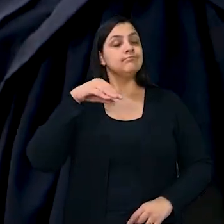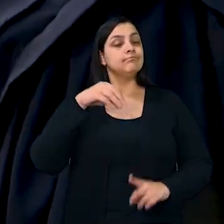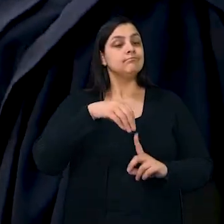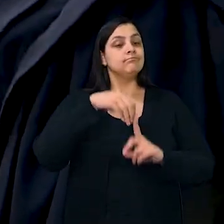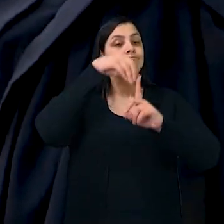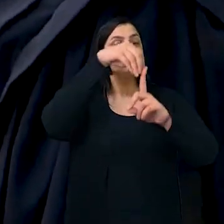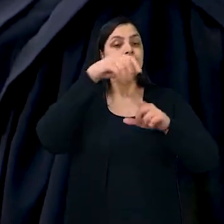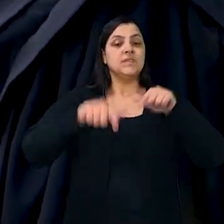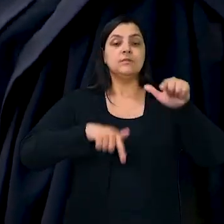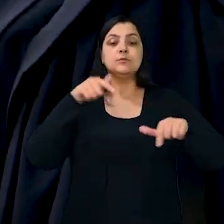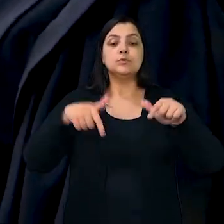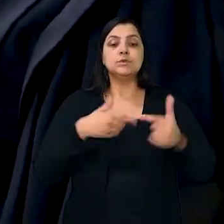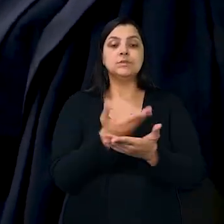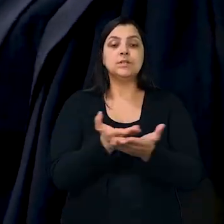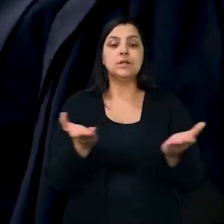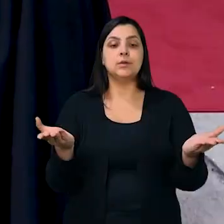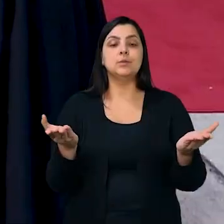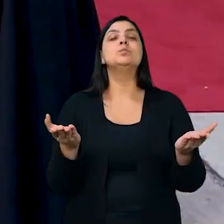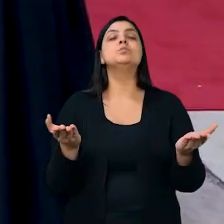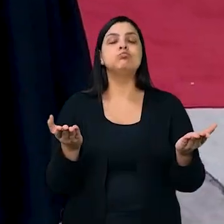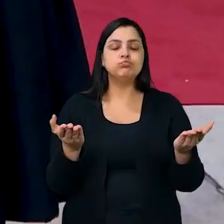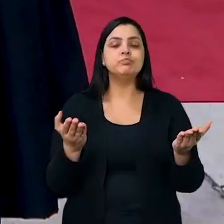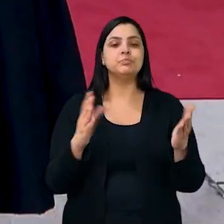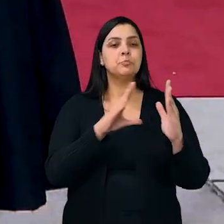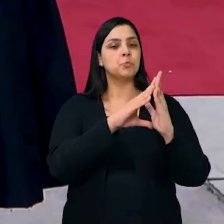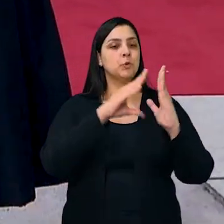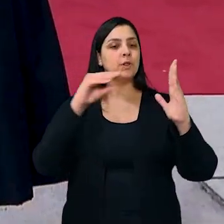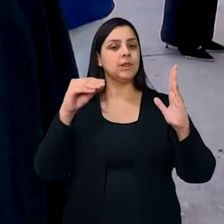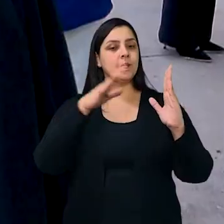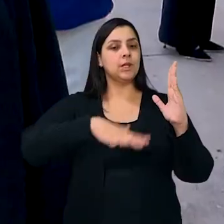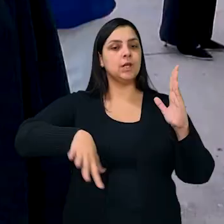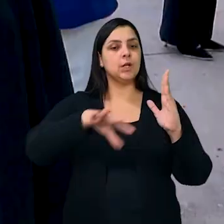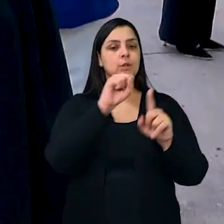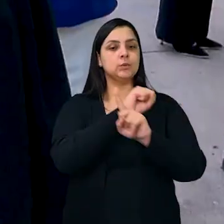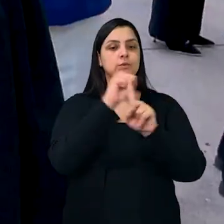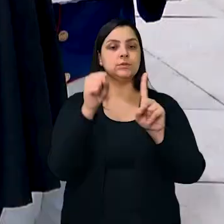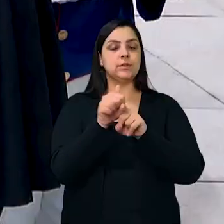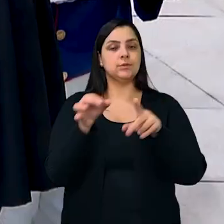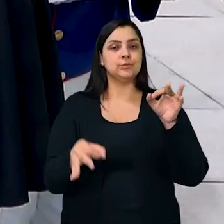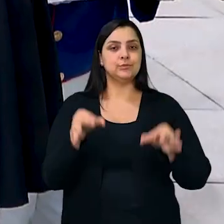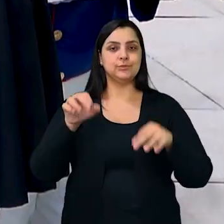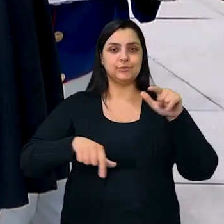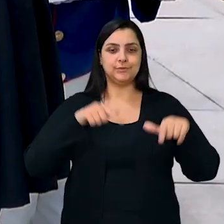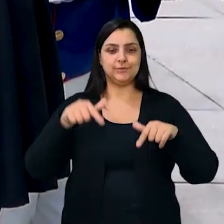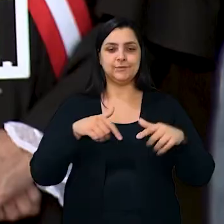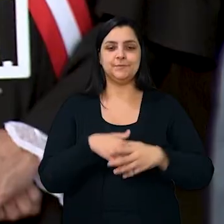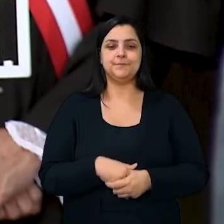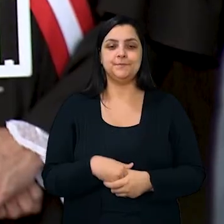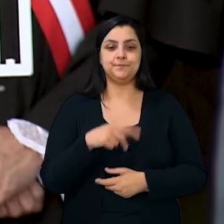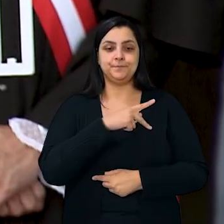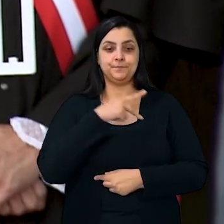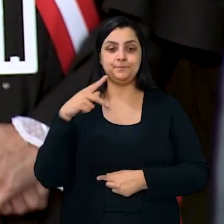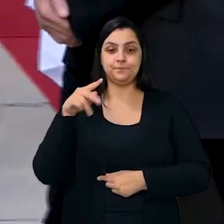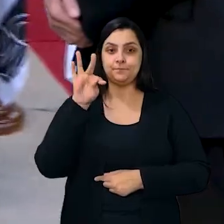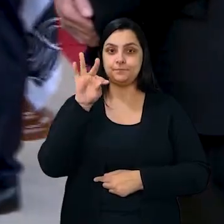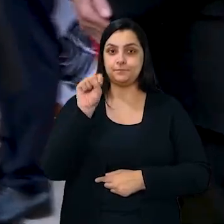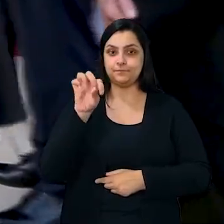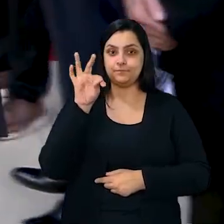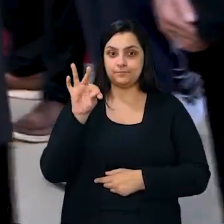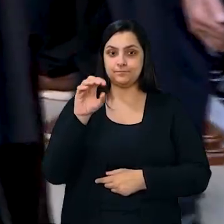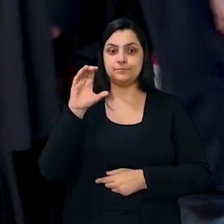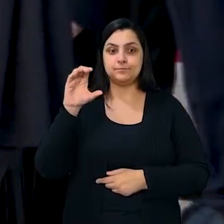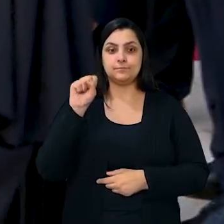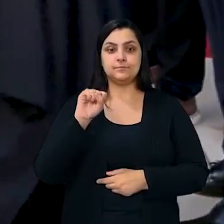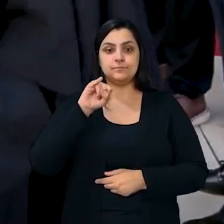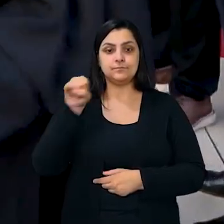se destacaram nas funções que exercem e se tornaram exemplo para a sociedade e para a justiça do trabalho. O presidente do TST e